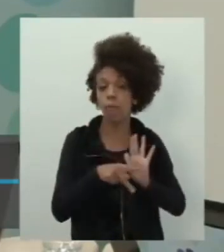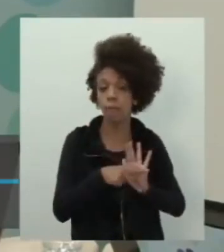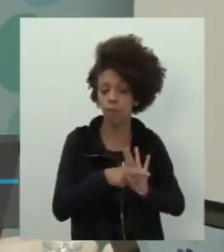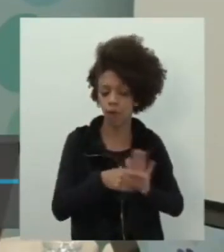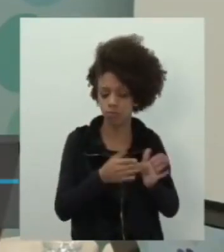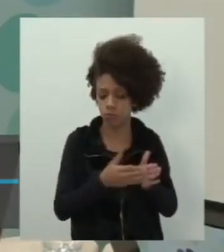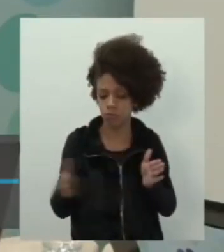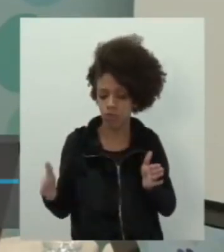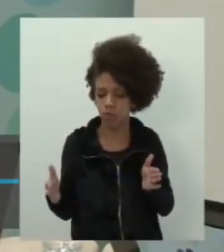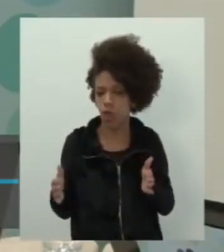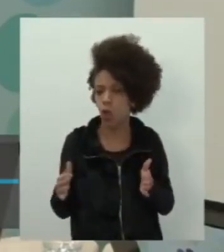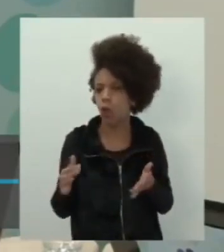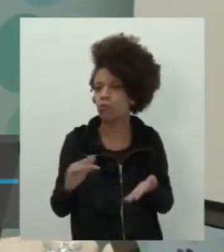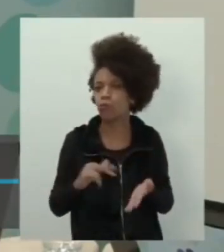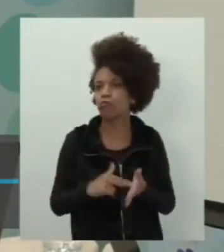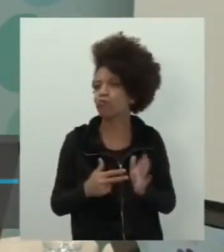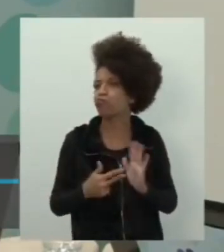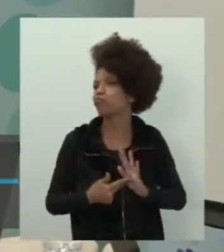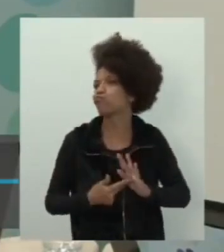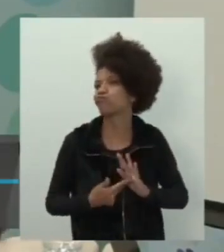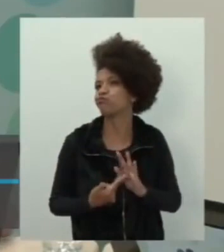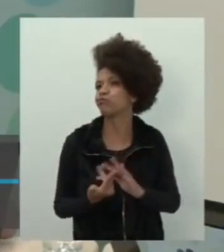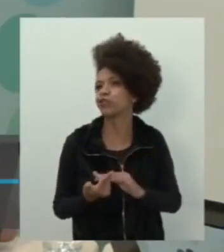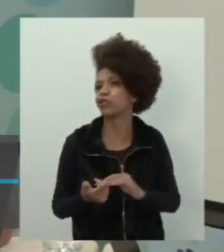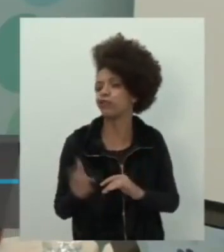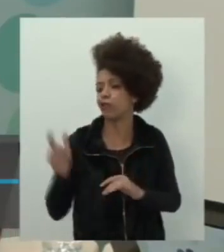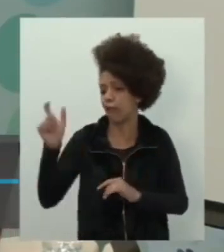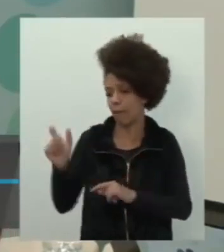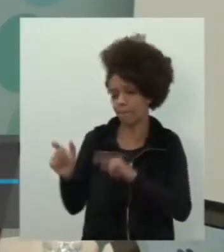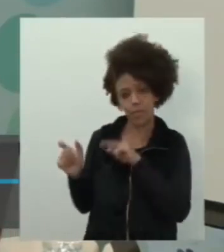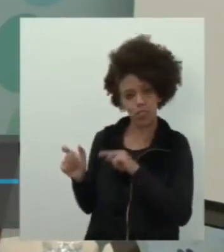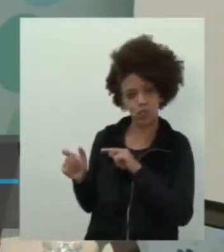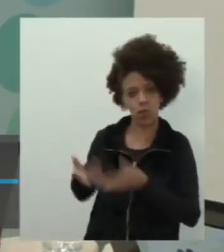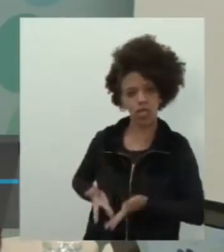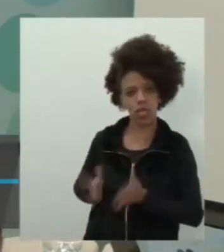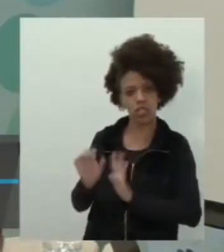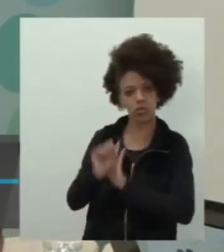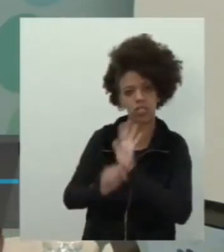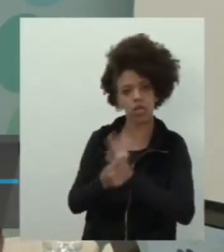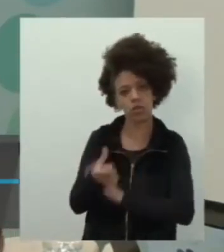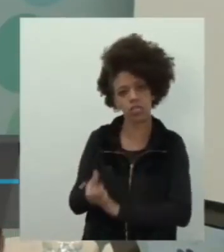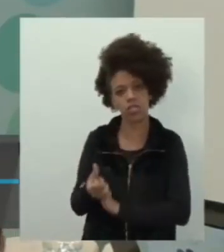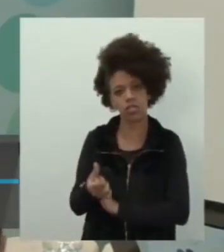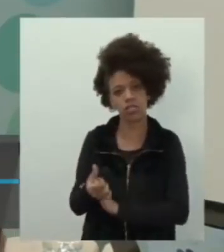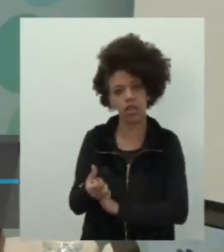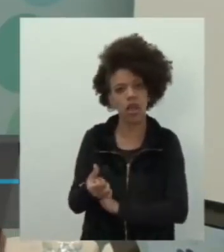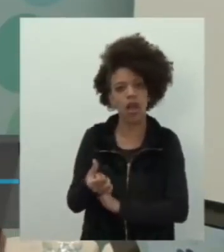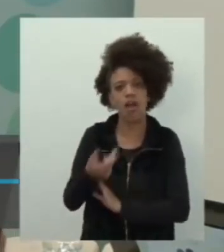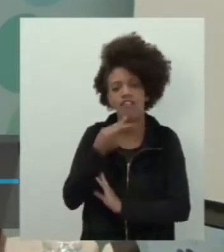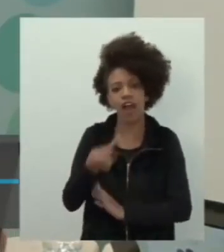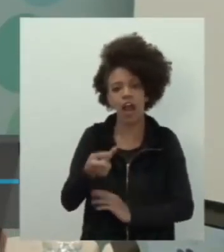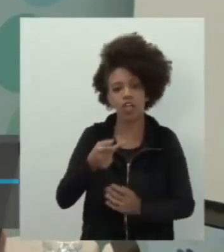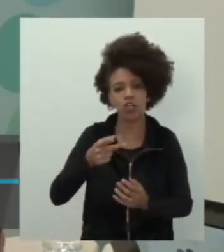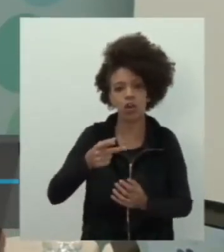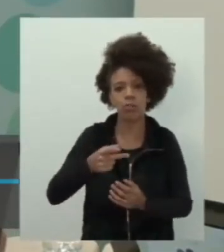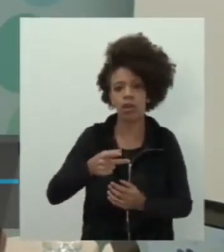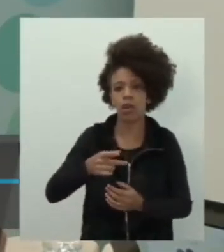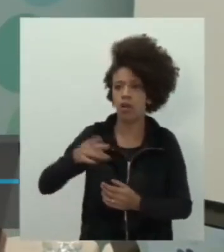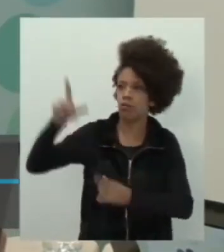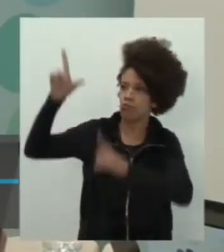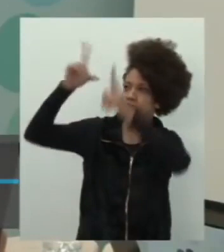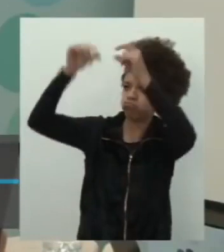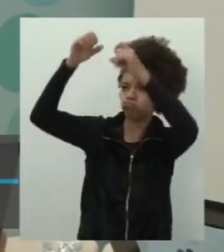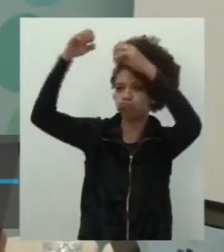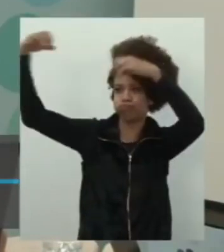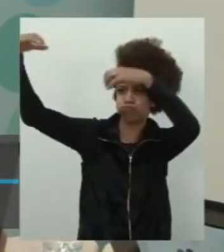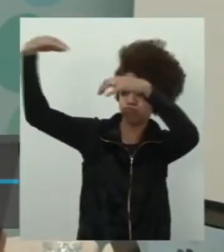tempo. Não faz sentido uma pessoa do século XVI escrever sobre naves espaciais. Não faz sentido. Assim